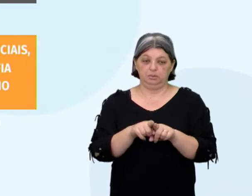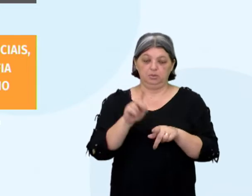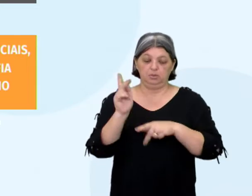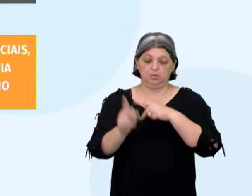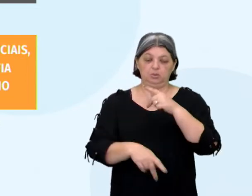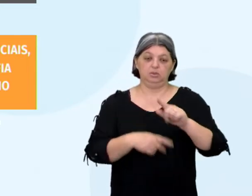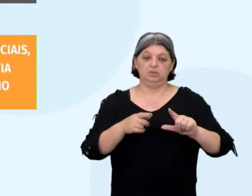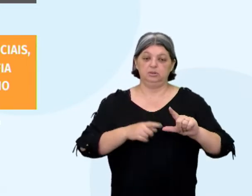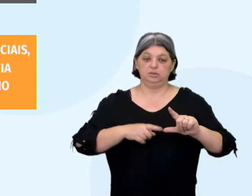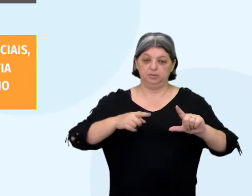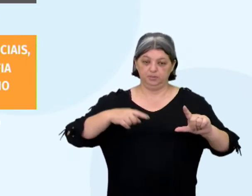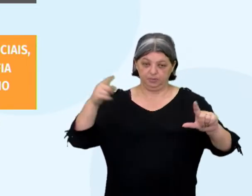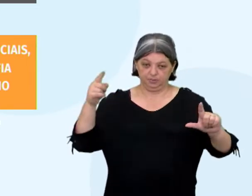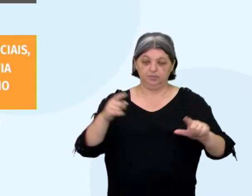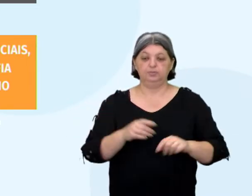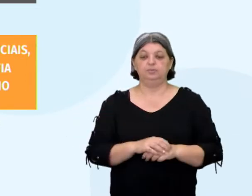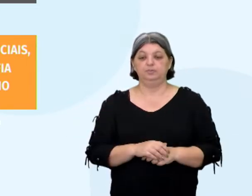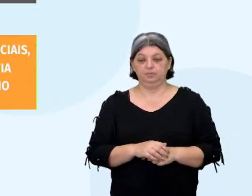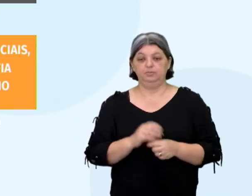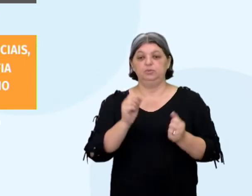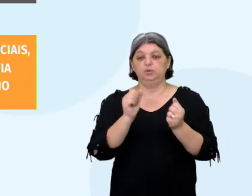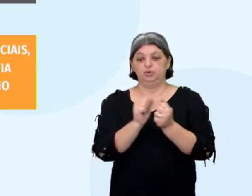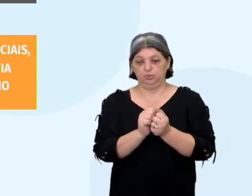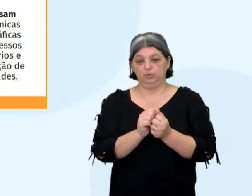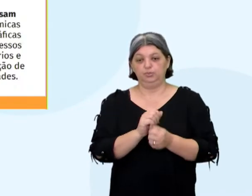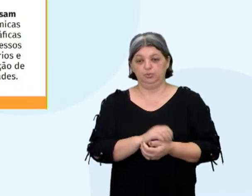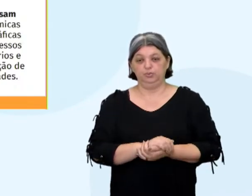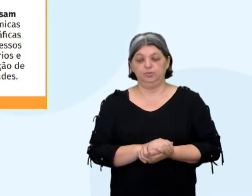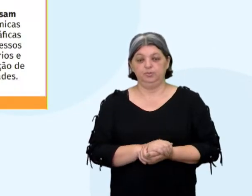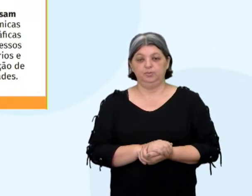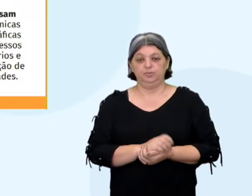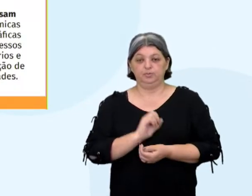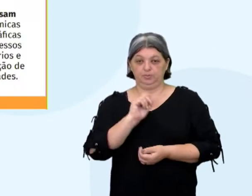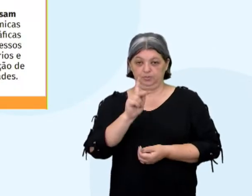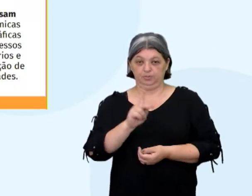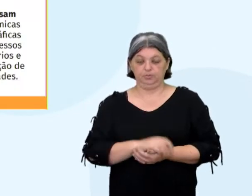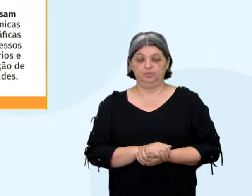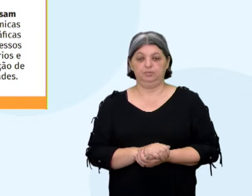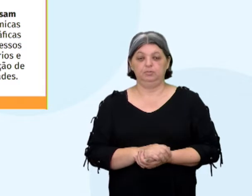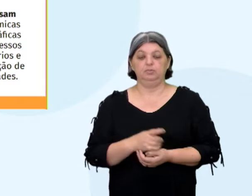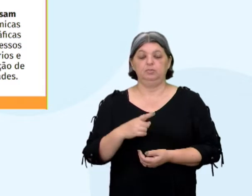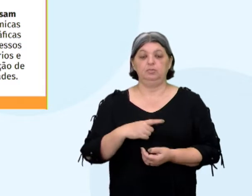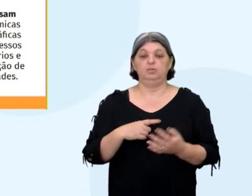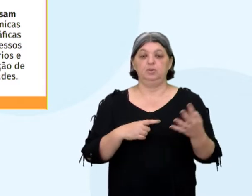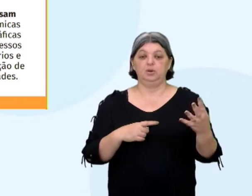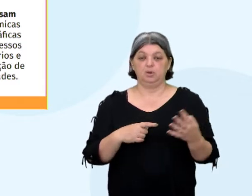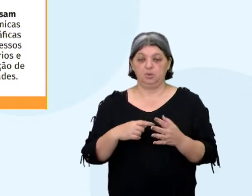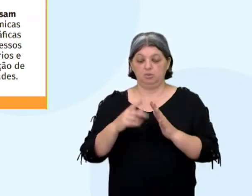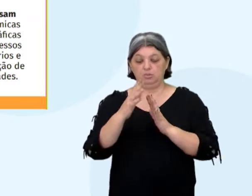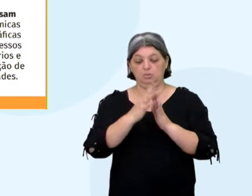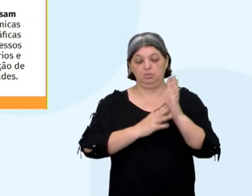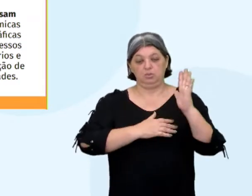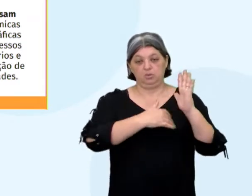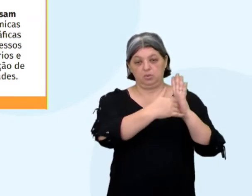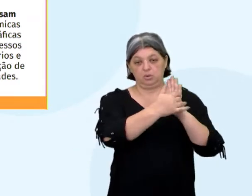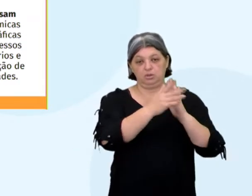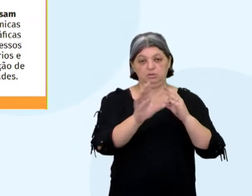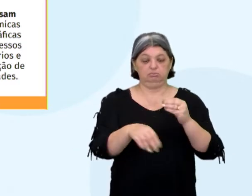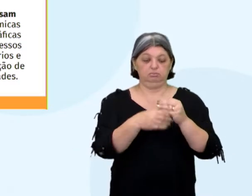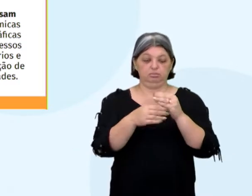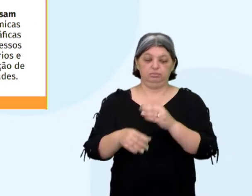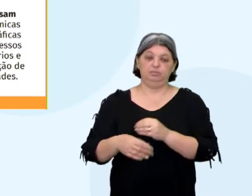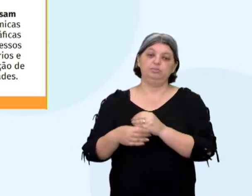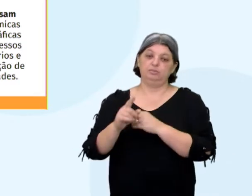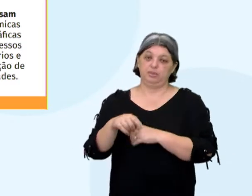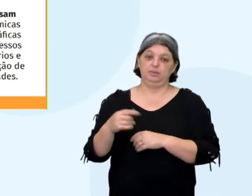índices, comigo, e a gente trabalha isso aí com vocês. Tudo bem? Então temos ainda o quadro integrador, sempre muito importante,